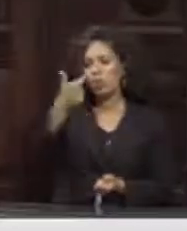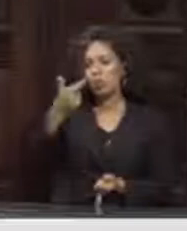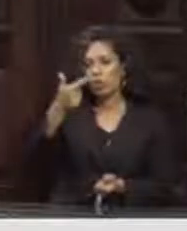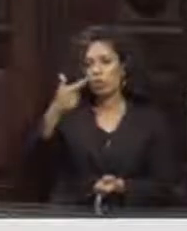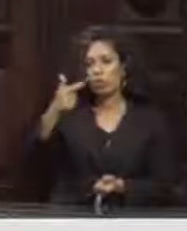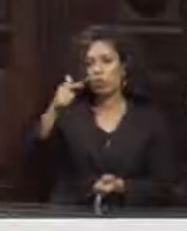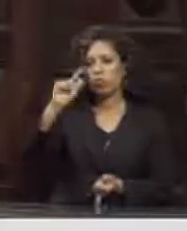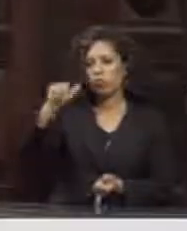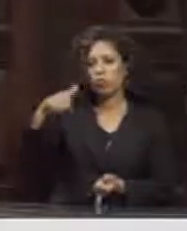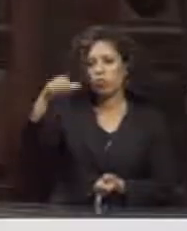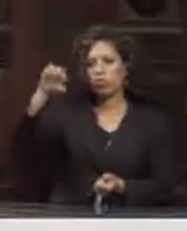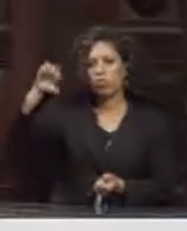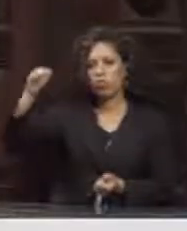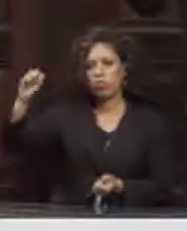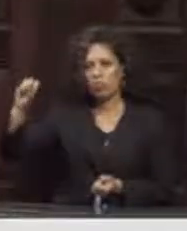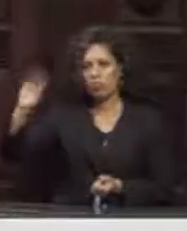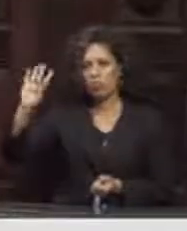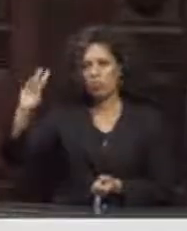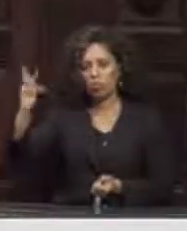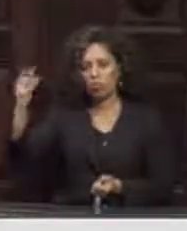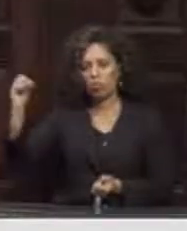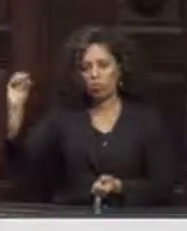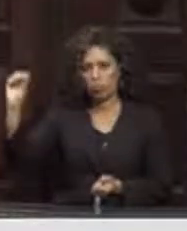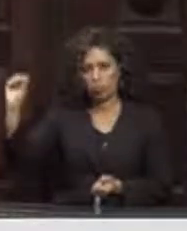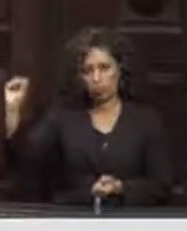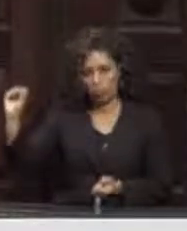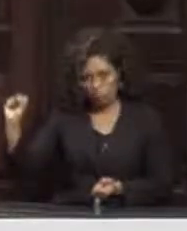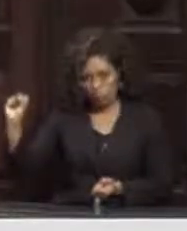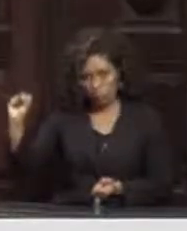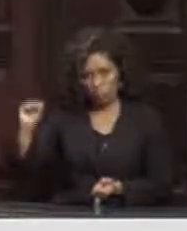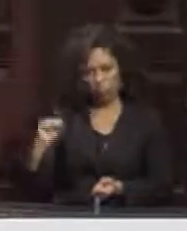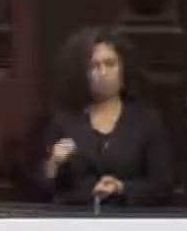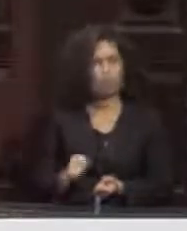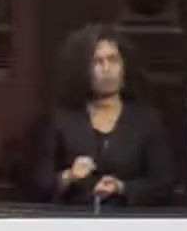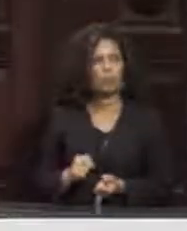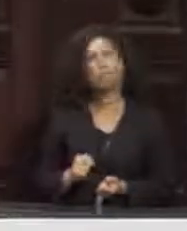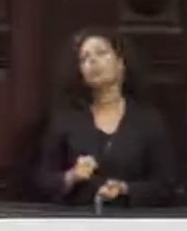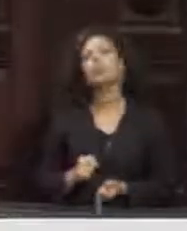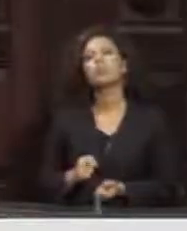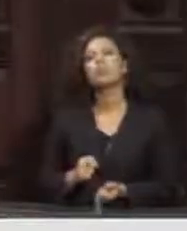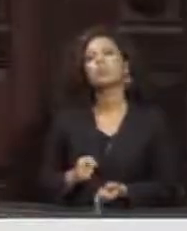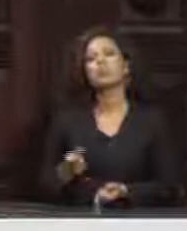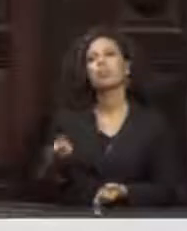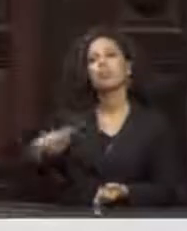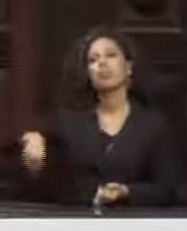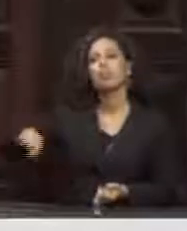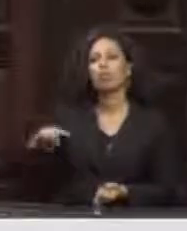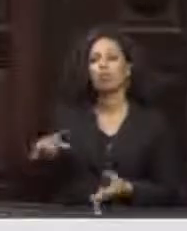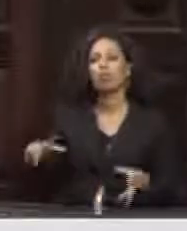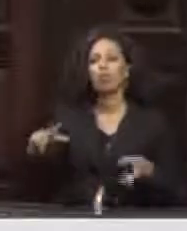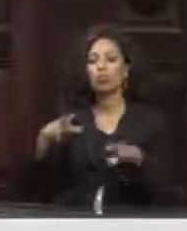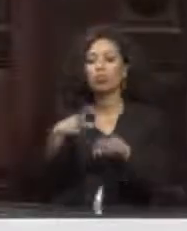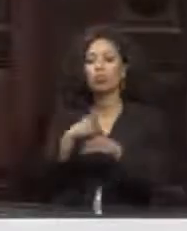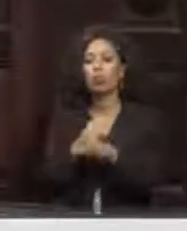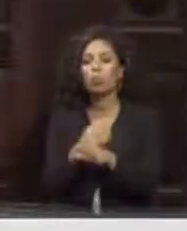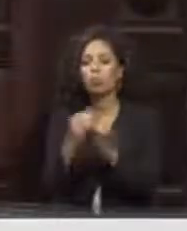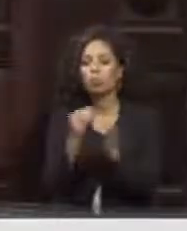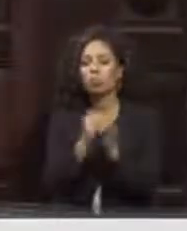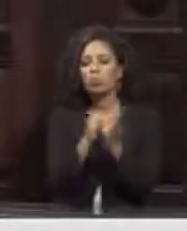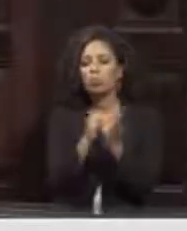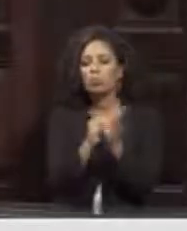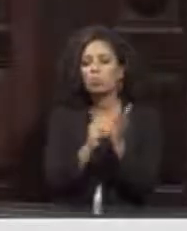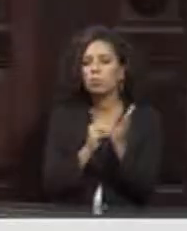nós somamos essa antecipação de receita proposta pelo